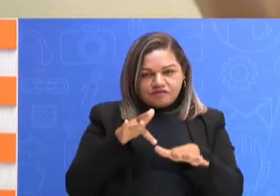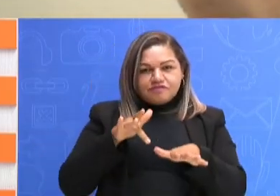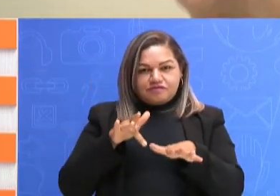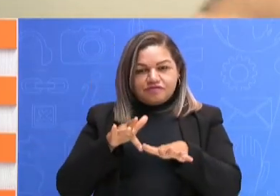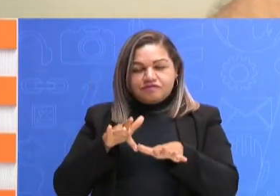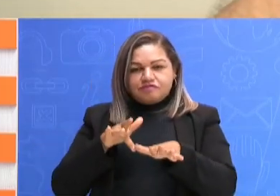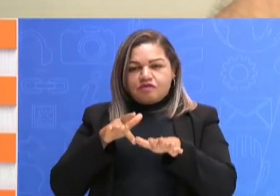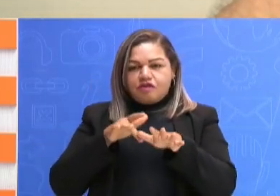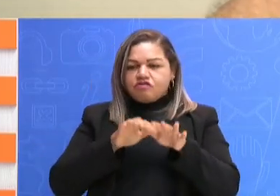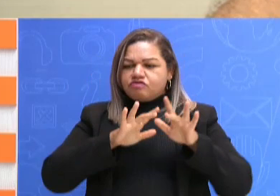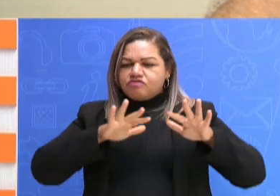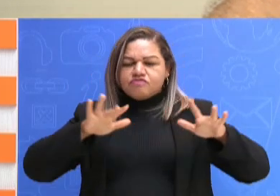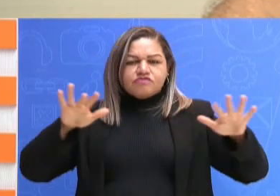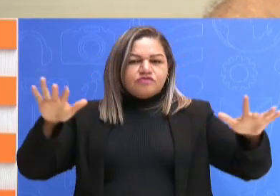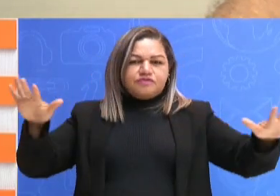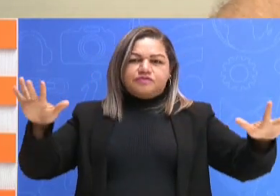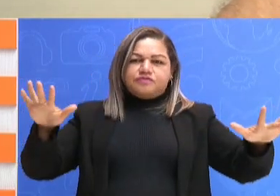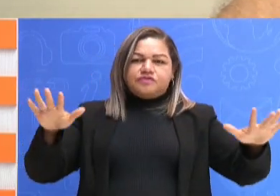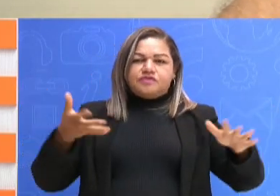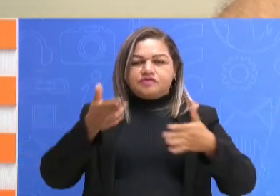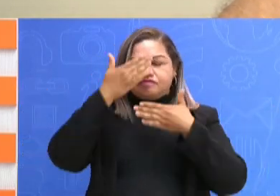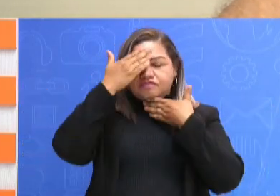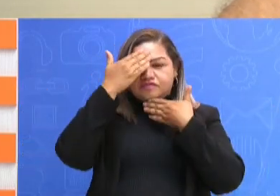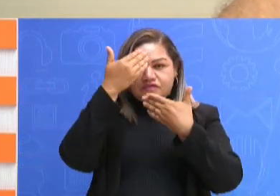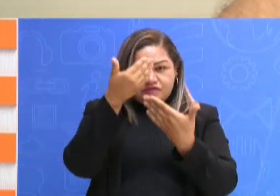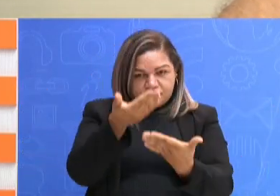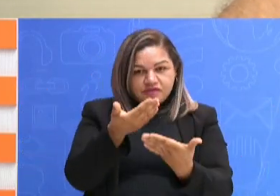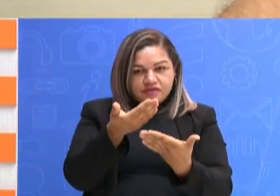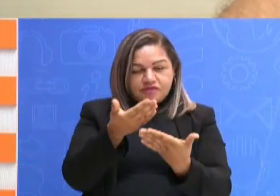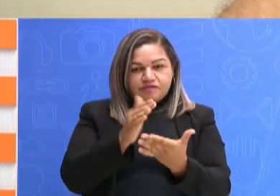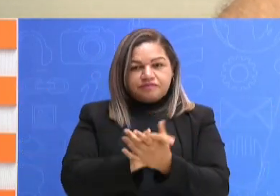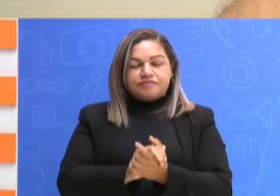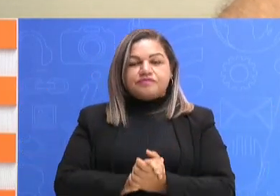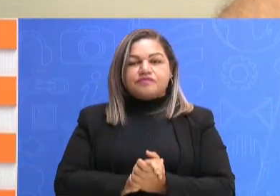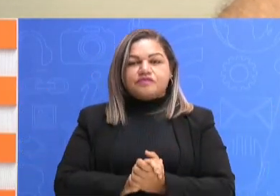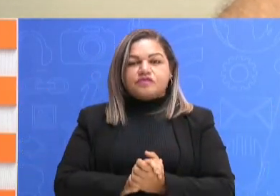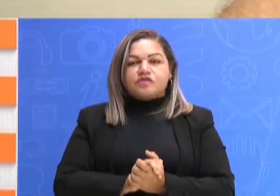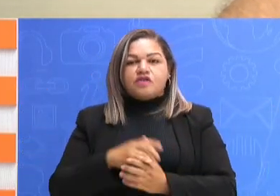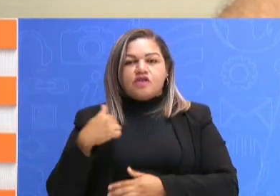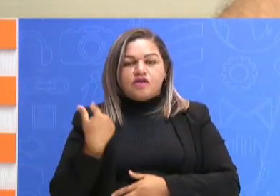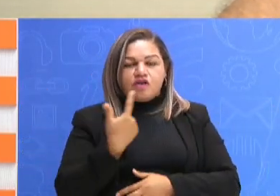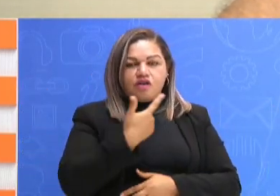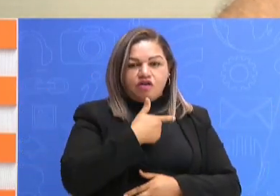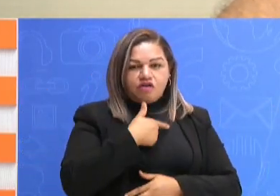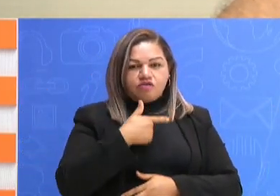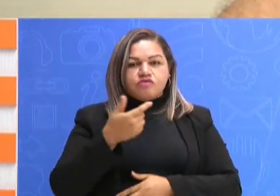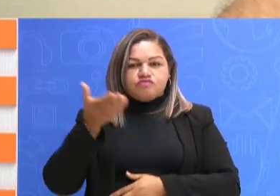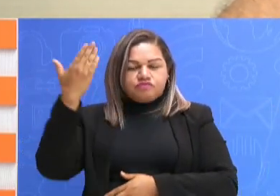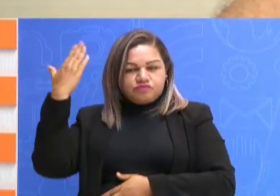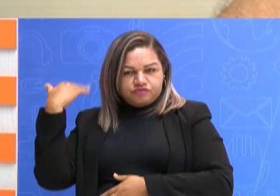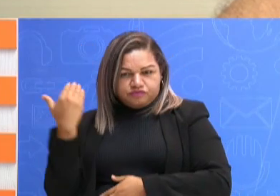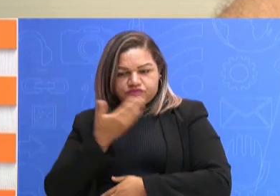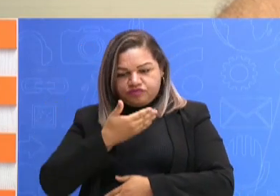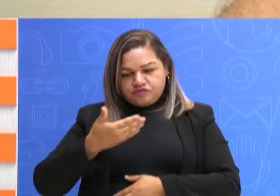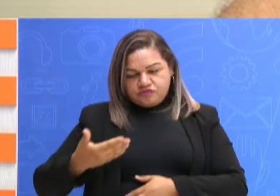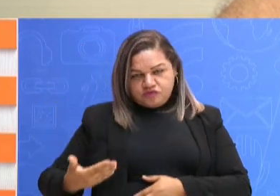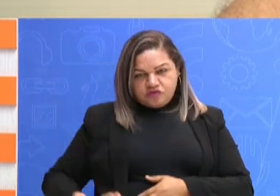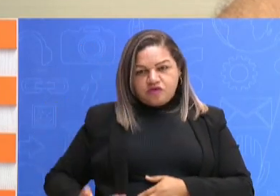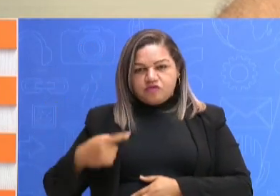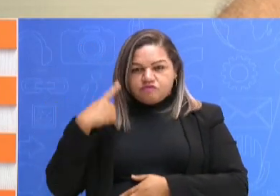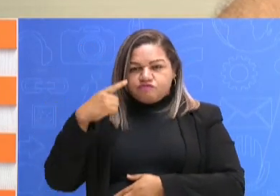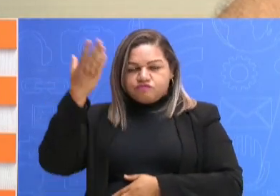está chegando no mundo como um todo, em primeiro lugar, eu queria fazer os agradecimentos ao nosso ex-governador, nosso ex-deputado